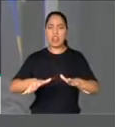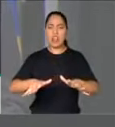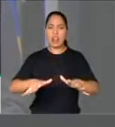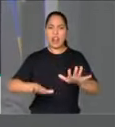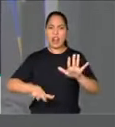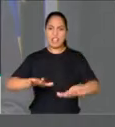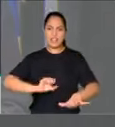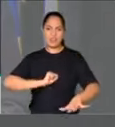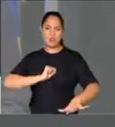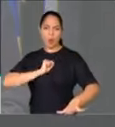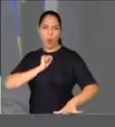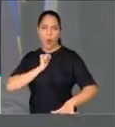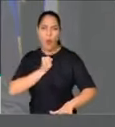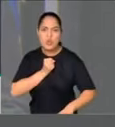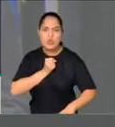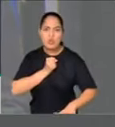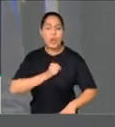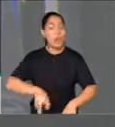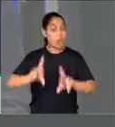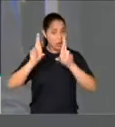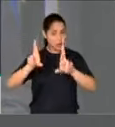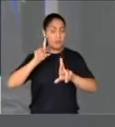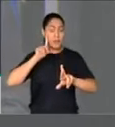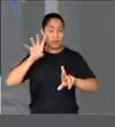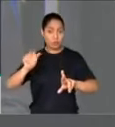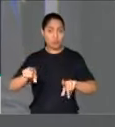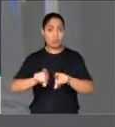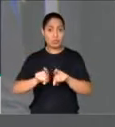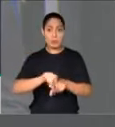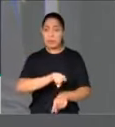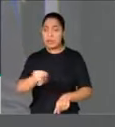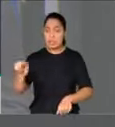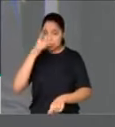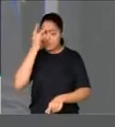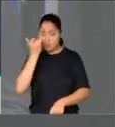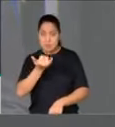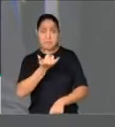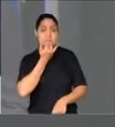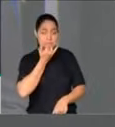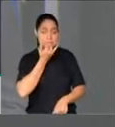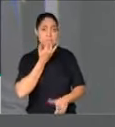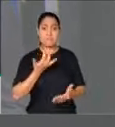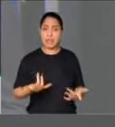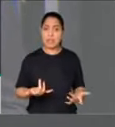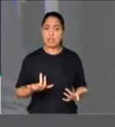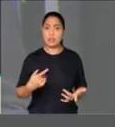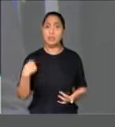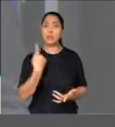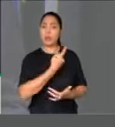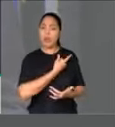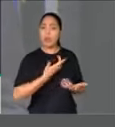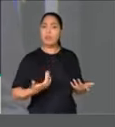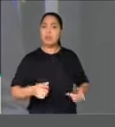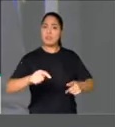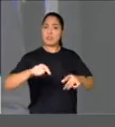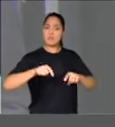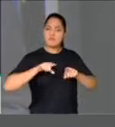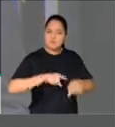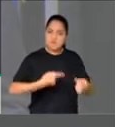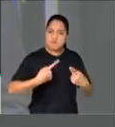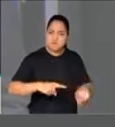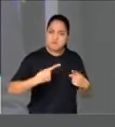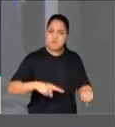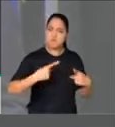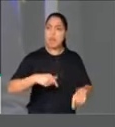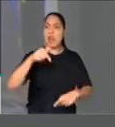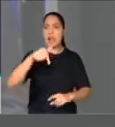que semeiam o ódio, espero que um dia também eles peçam perdão por tudo que têm feito por nós, aqui nessa casa